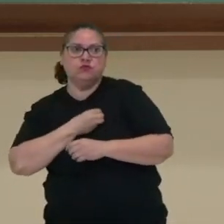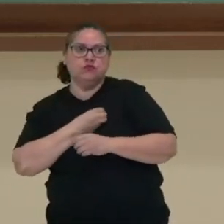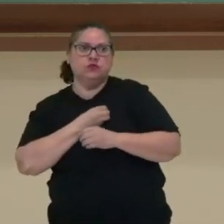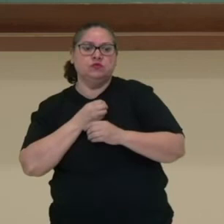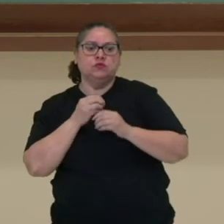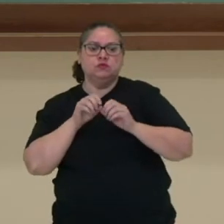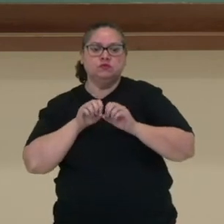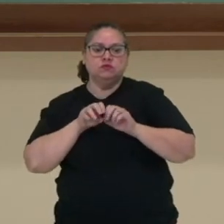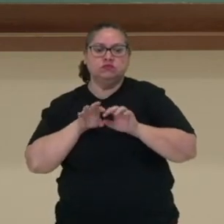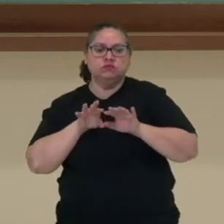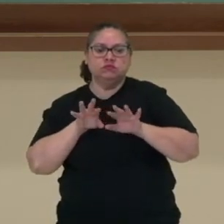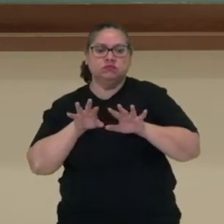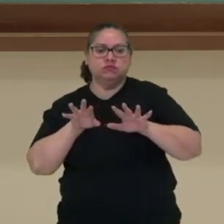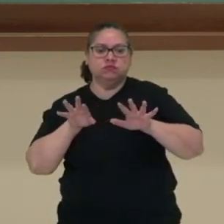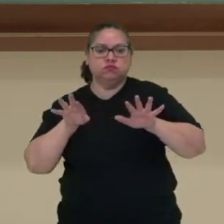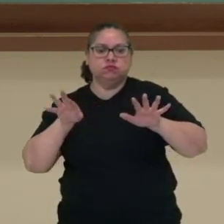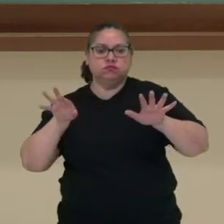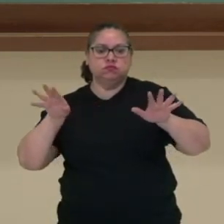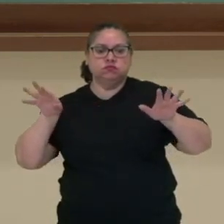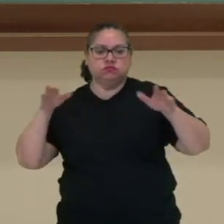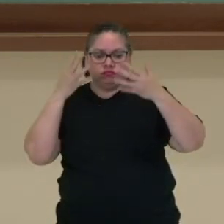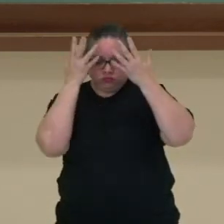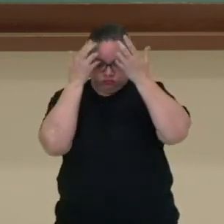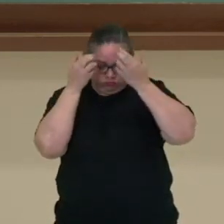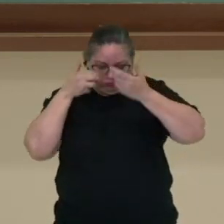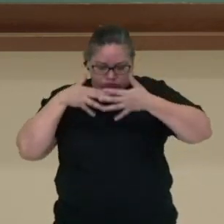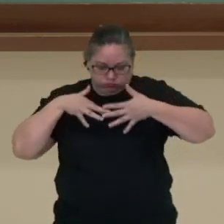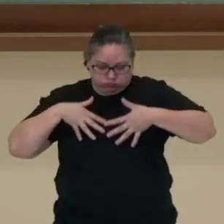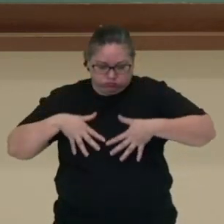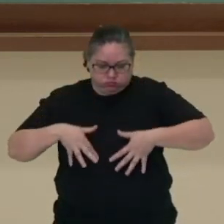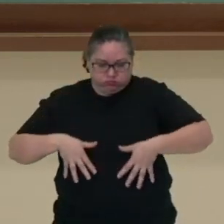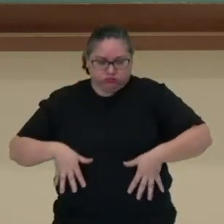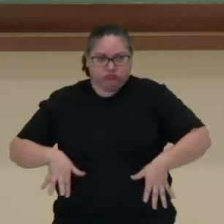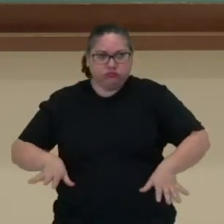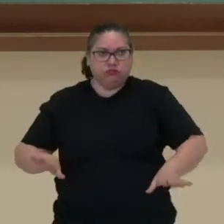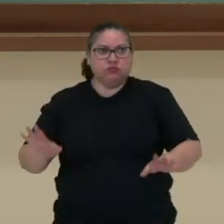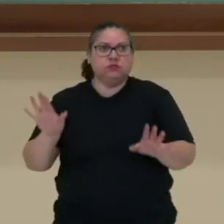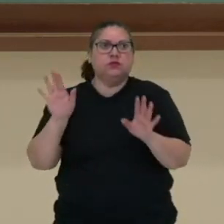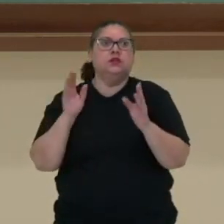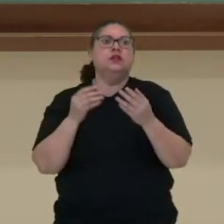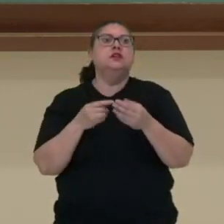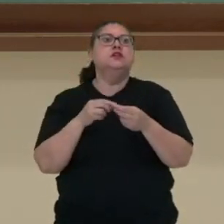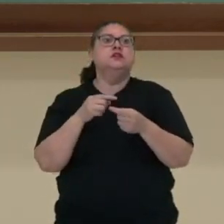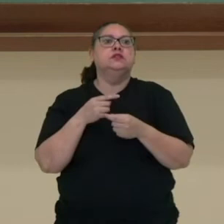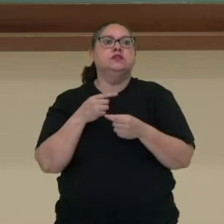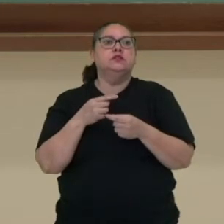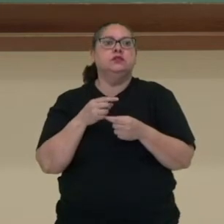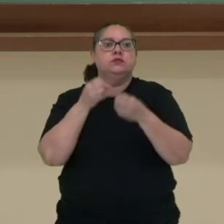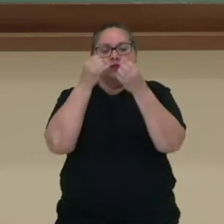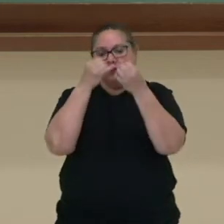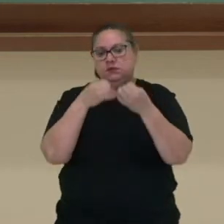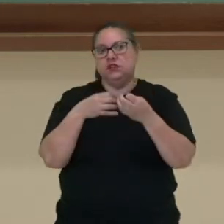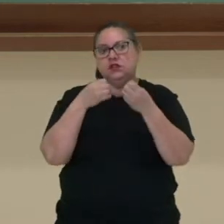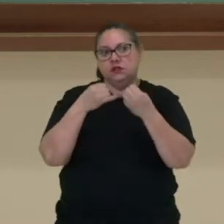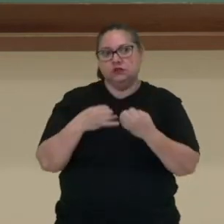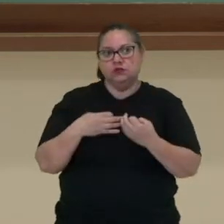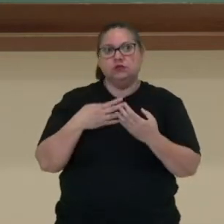aí vai se espalhando por todo o corpo. Então é isso que nós estamos explicando